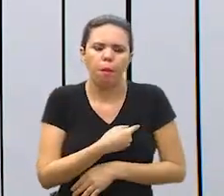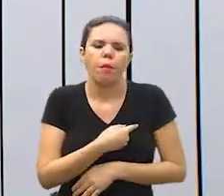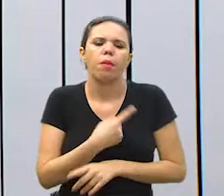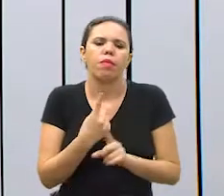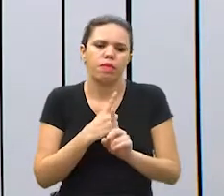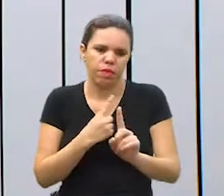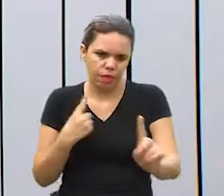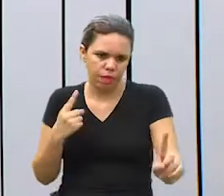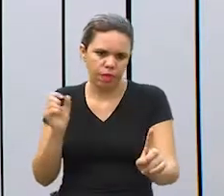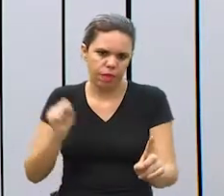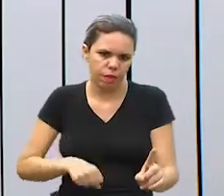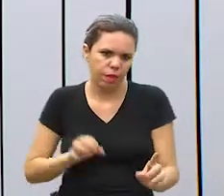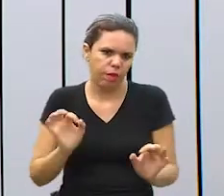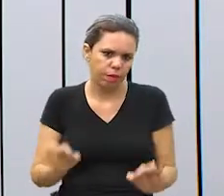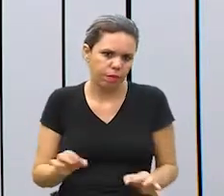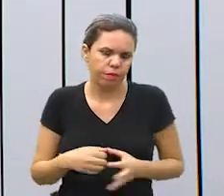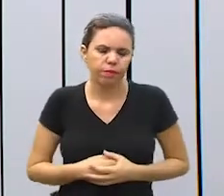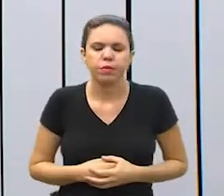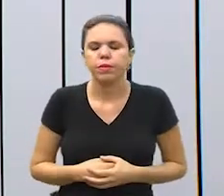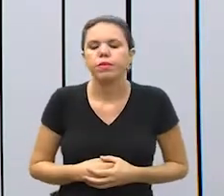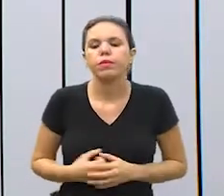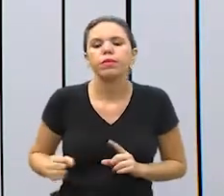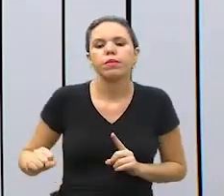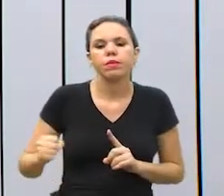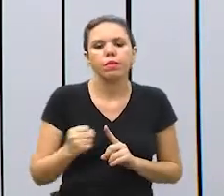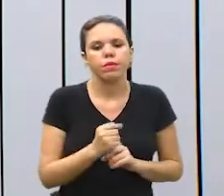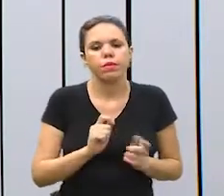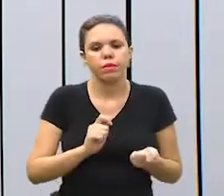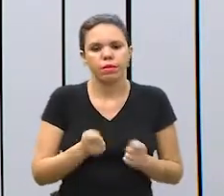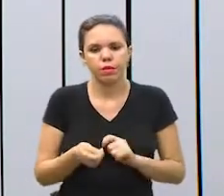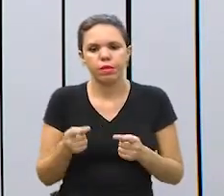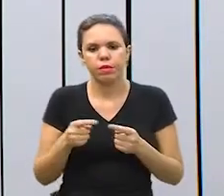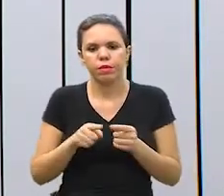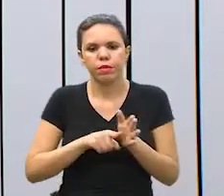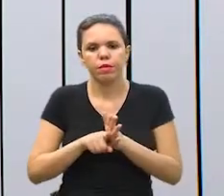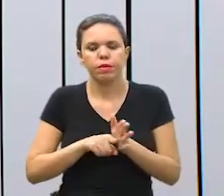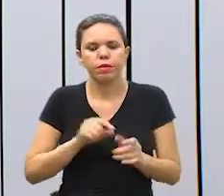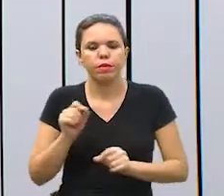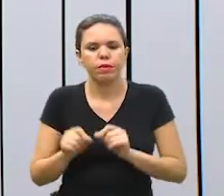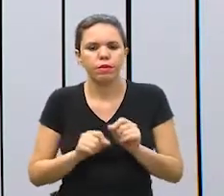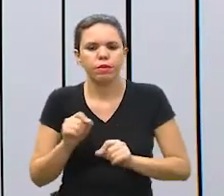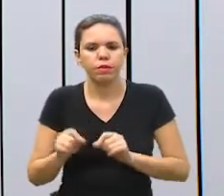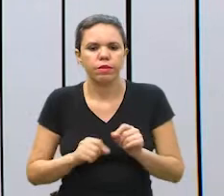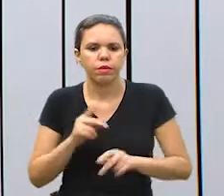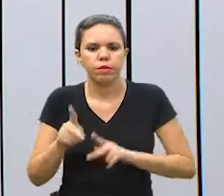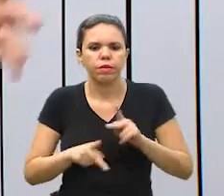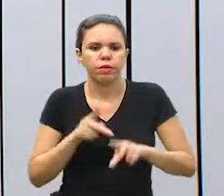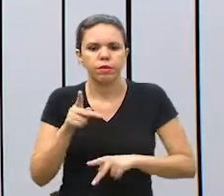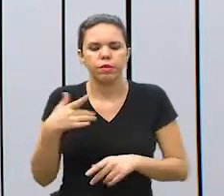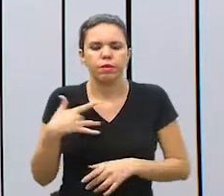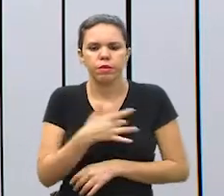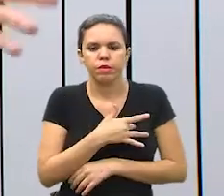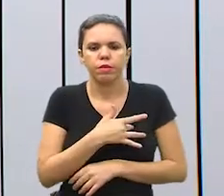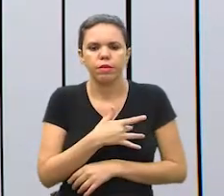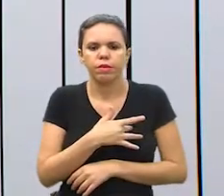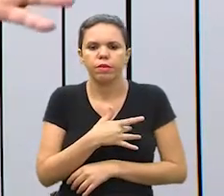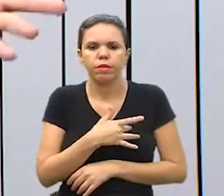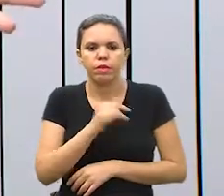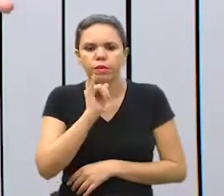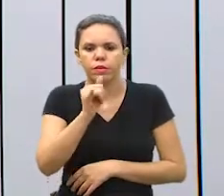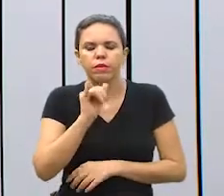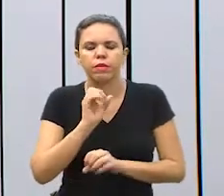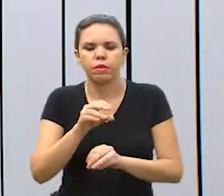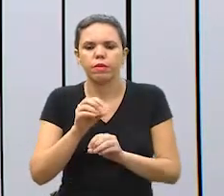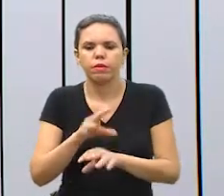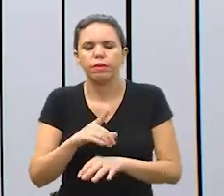um distanciamento social adequado, de acordo com o que o pessoal da área da saúde preconiza